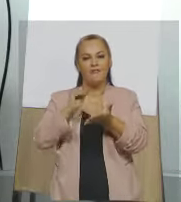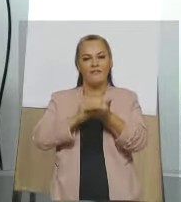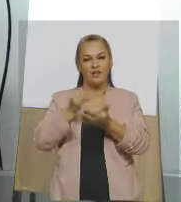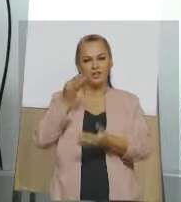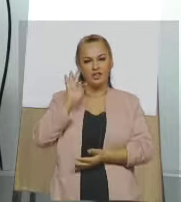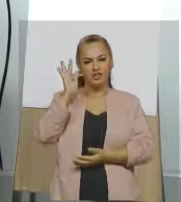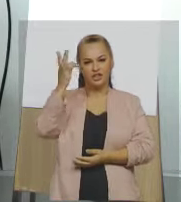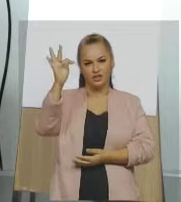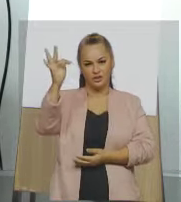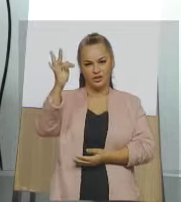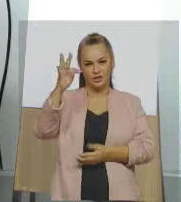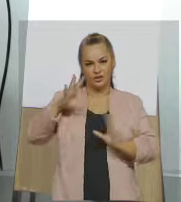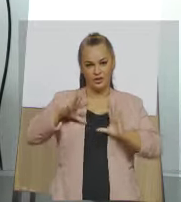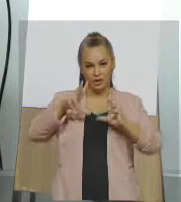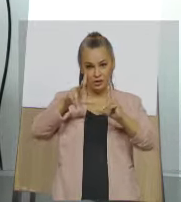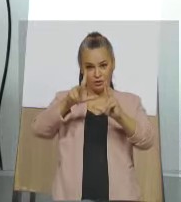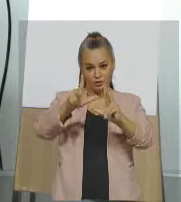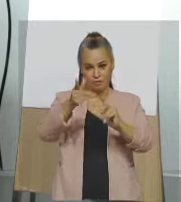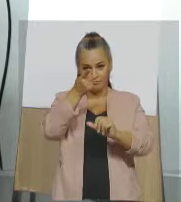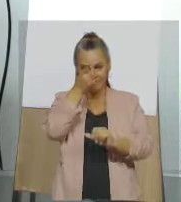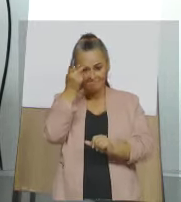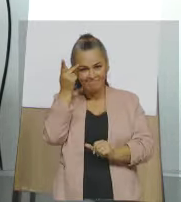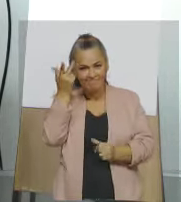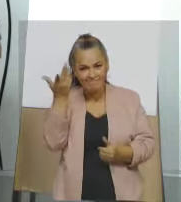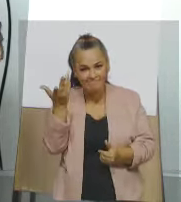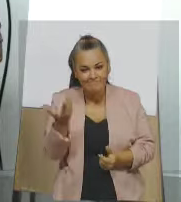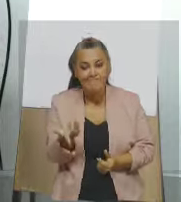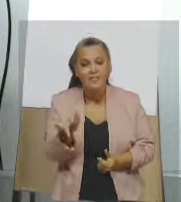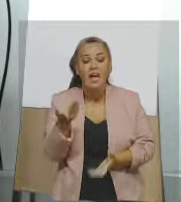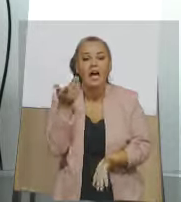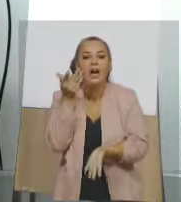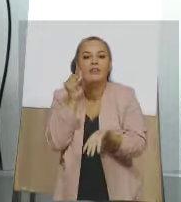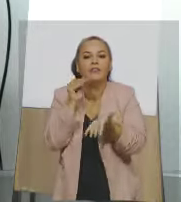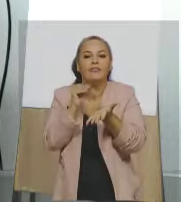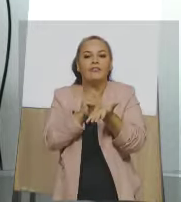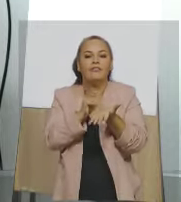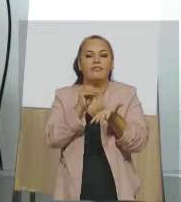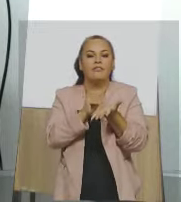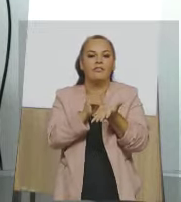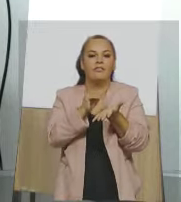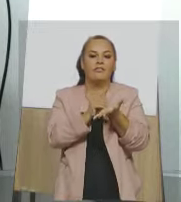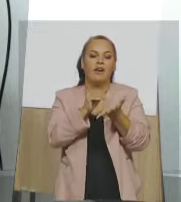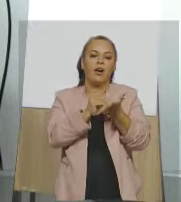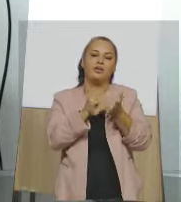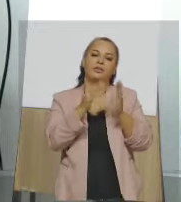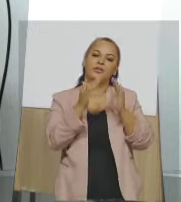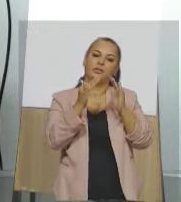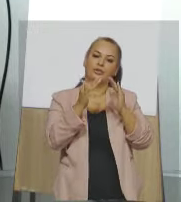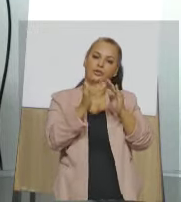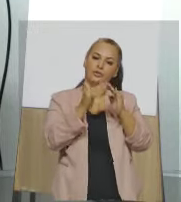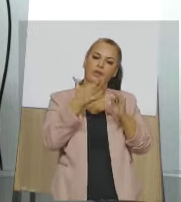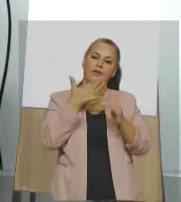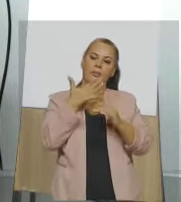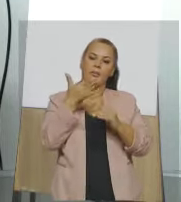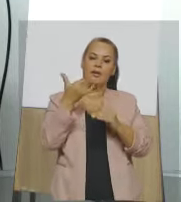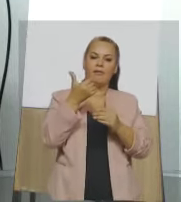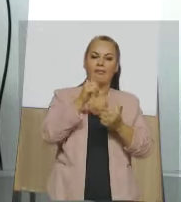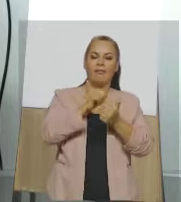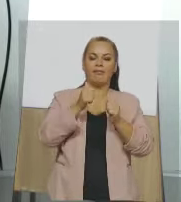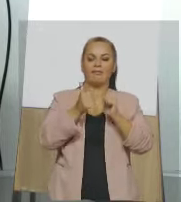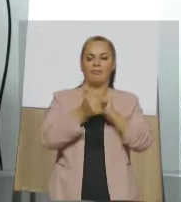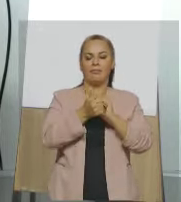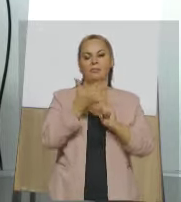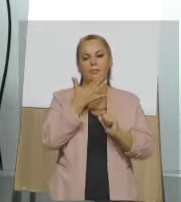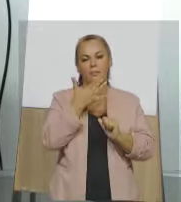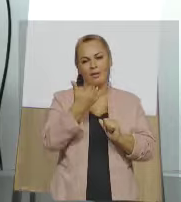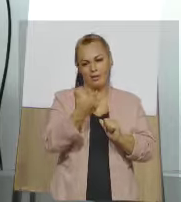adequado para o aluno estudar, né? A gente sabe que a escola é um espaço mais adequado, tem as mesas, tem as cadeiras, tem os